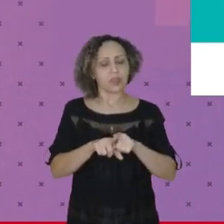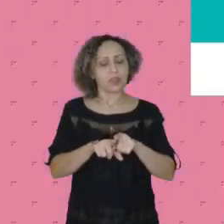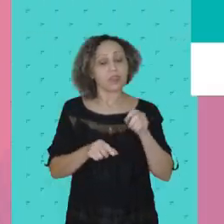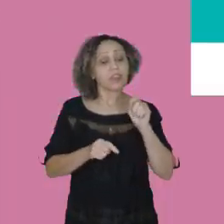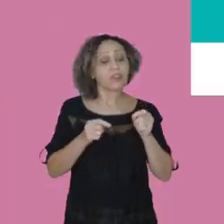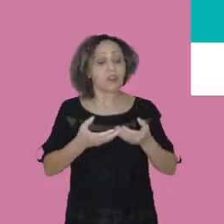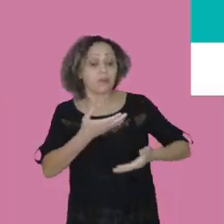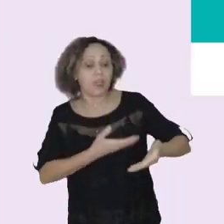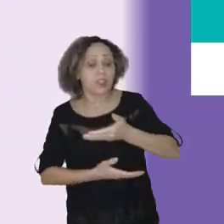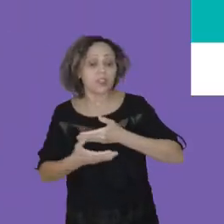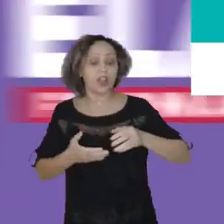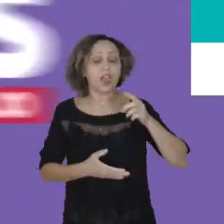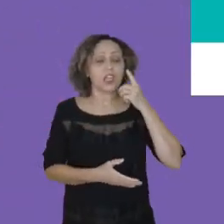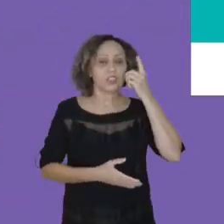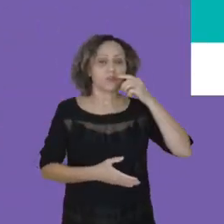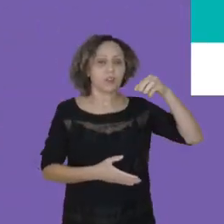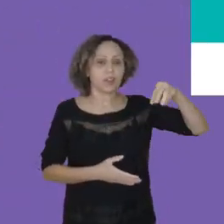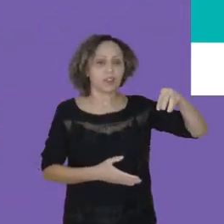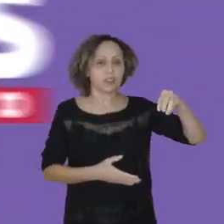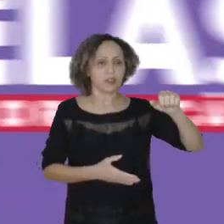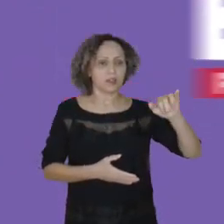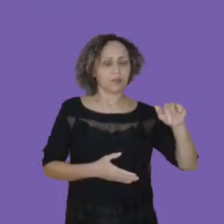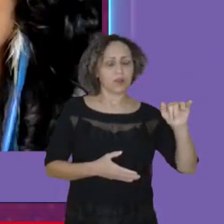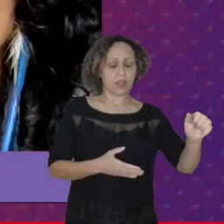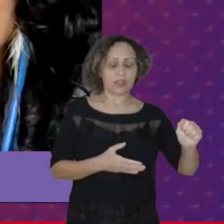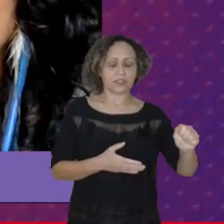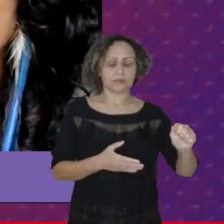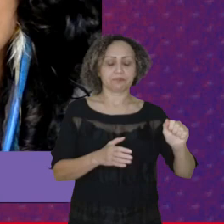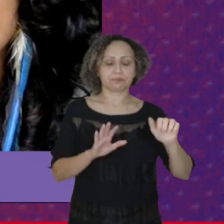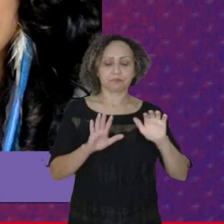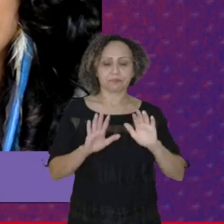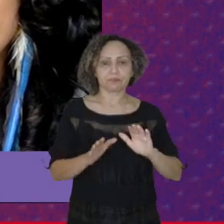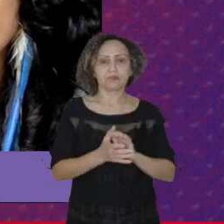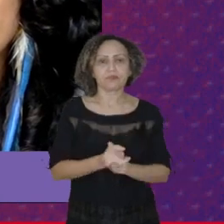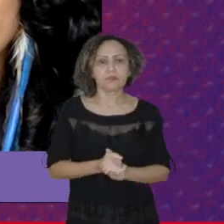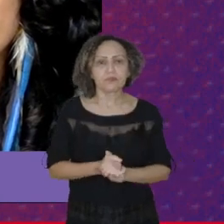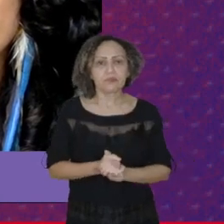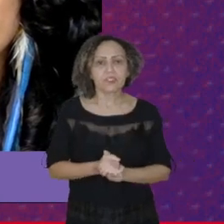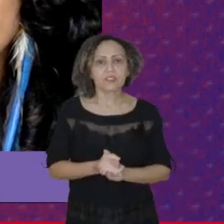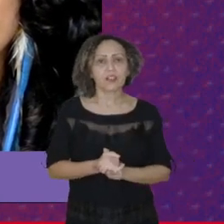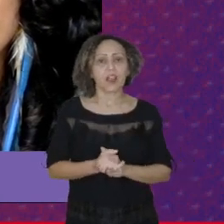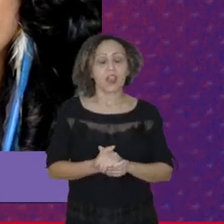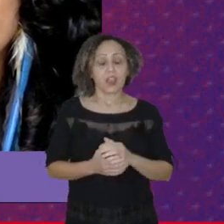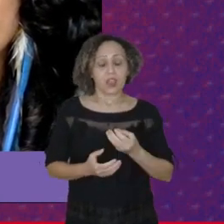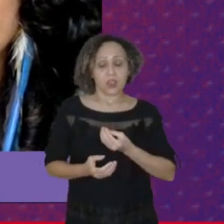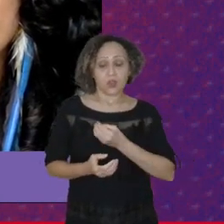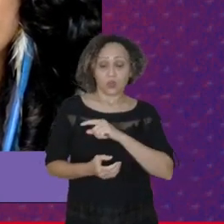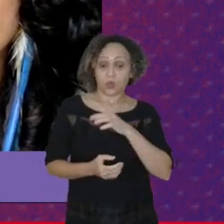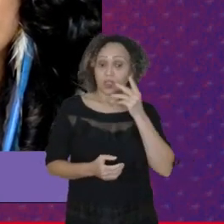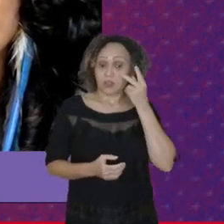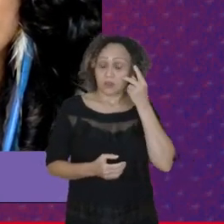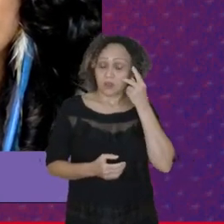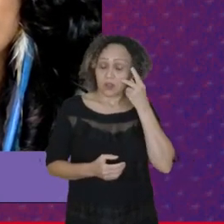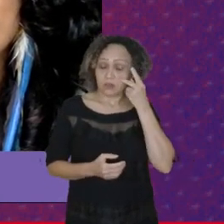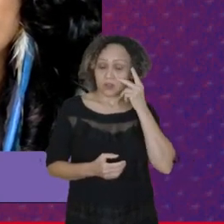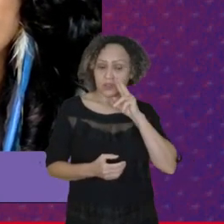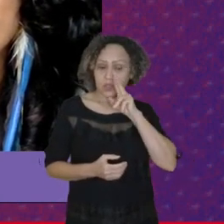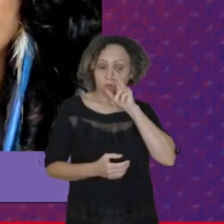Aguilera. Que os encantados nos fortaleça, que a força ancestral